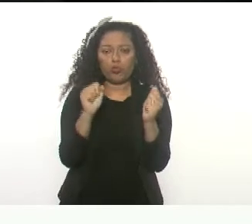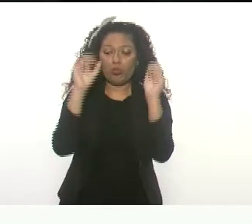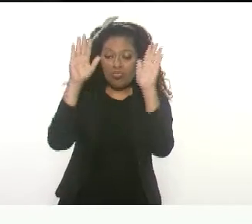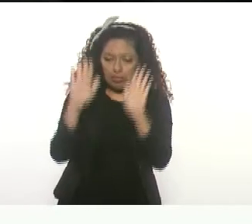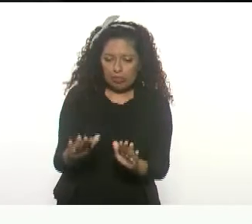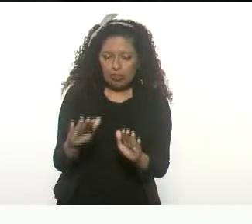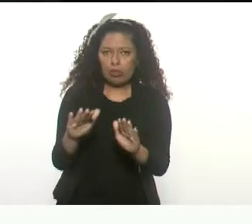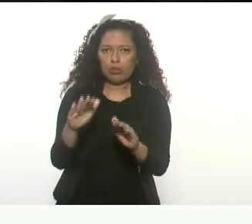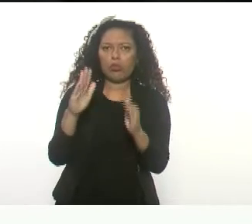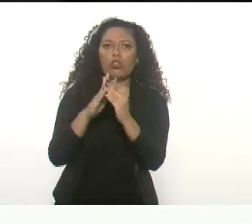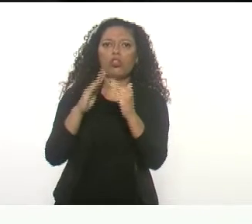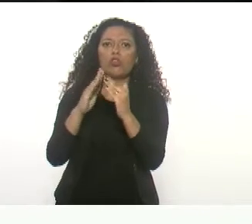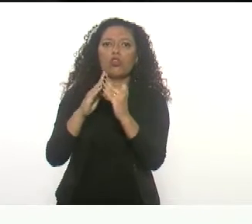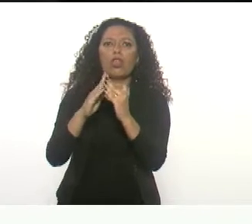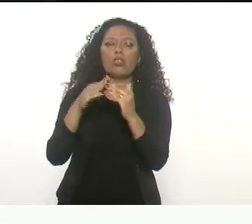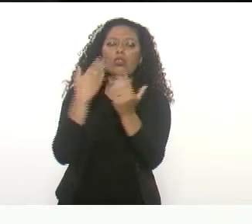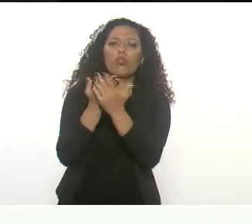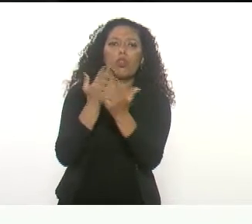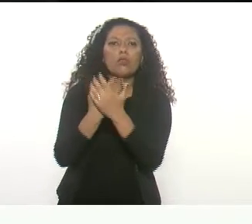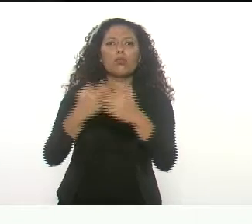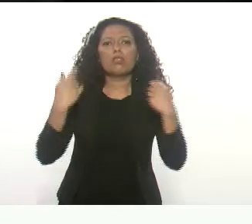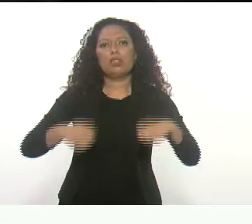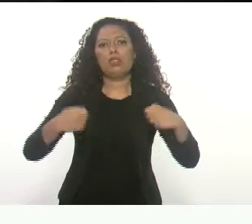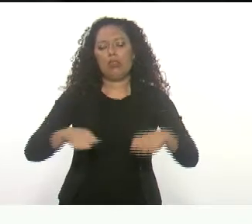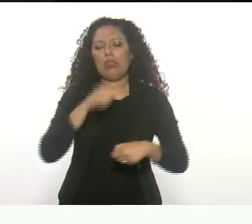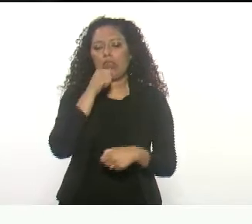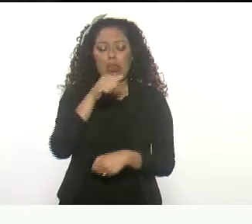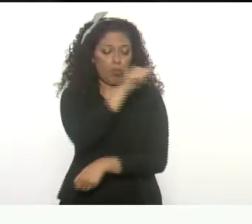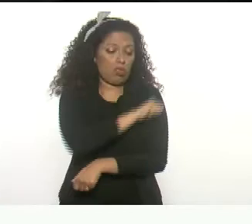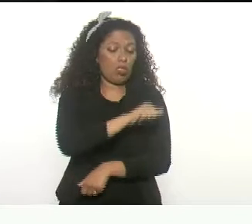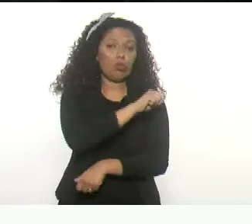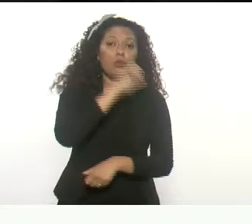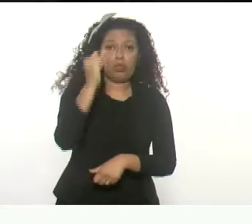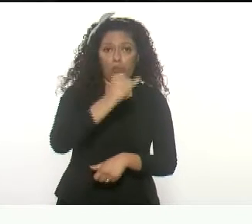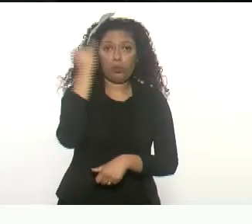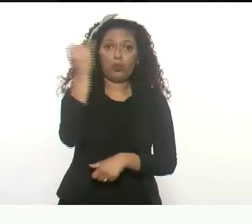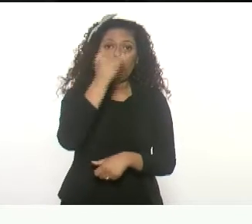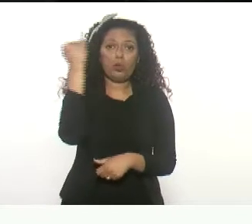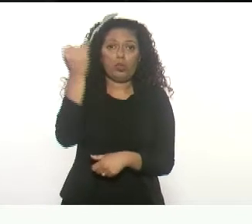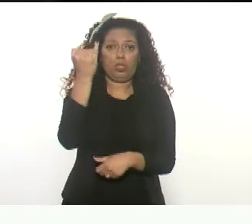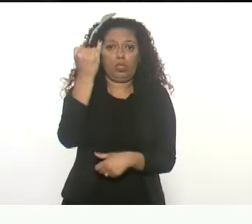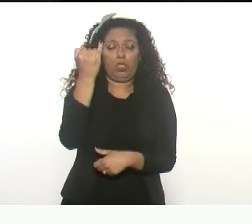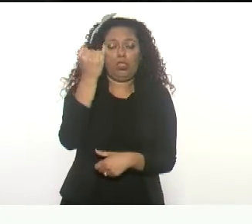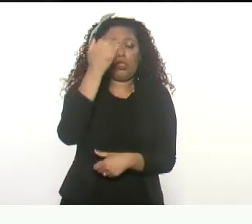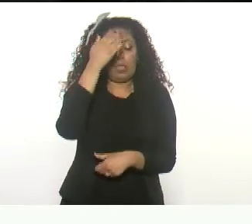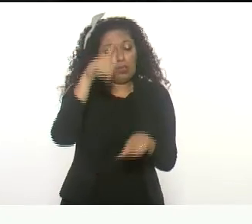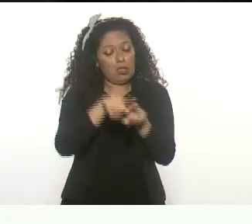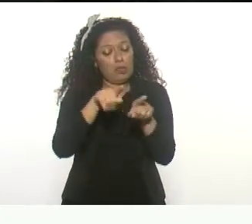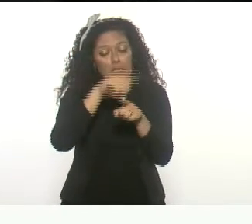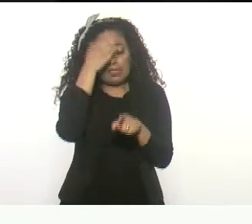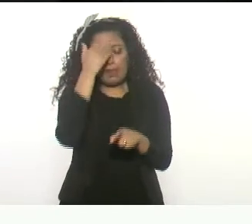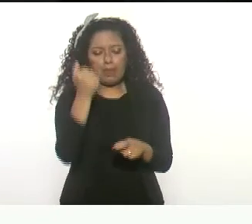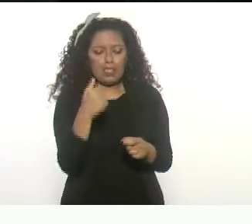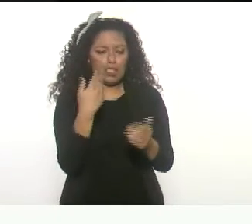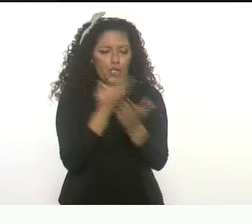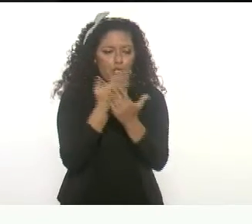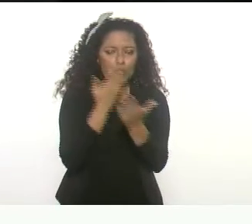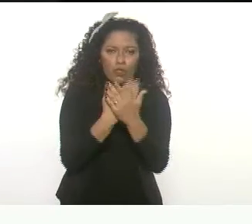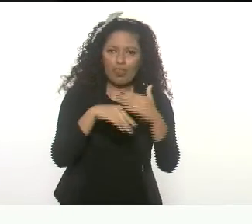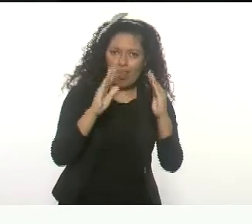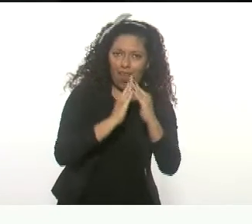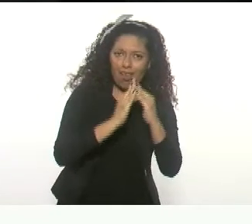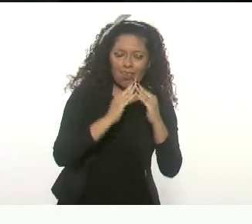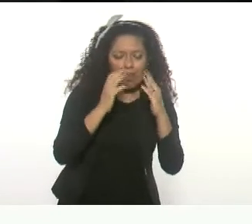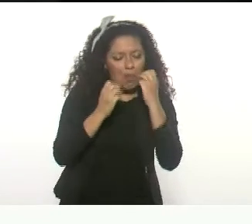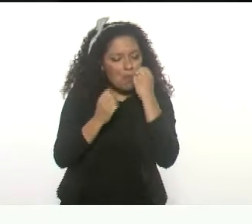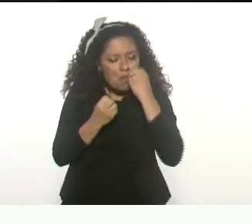vínculo com esses alunos. Para os alunos é fundamental a motivação, ou seja, saber, né, ter uma escola que é atraente, porque ficar